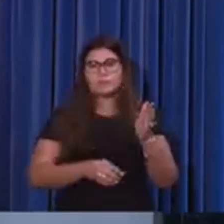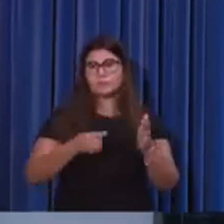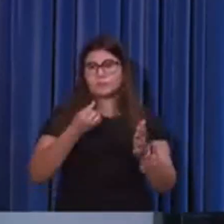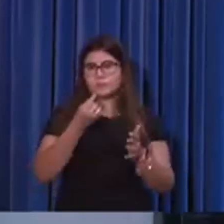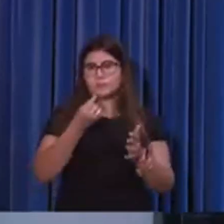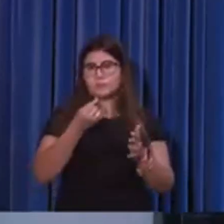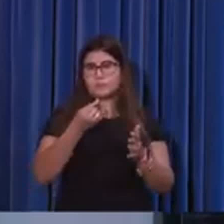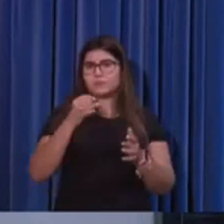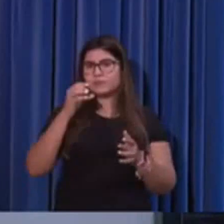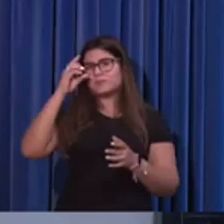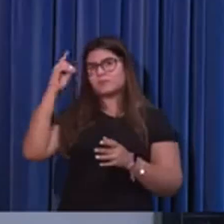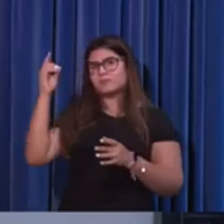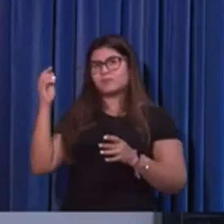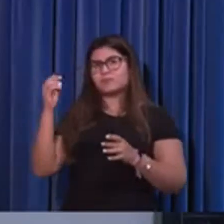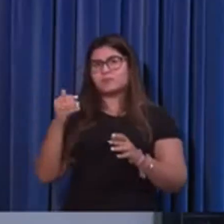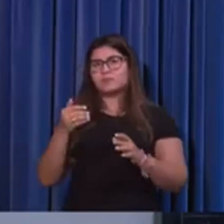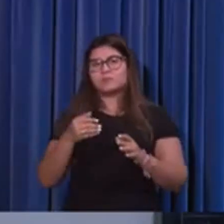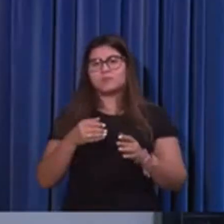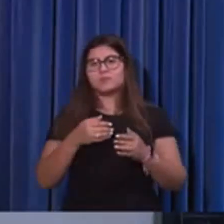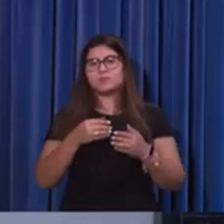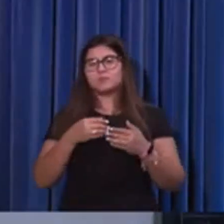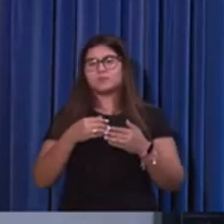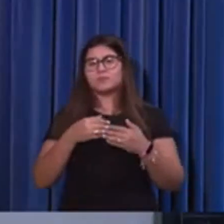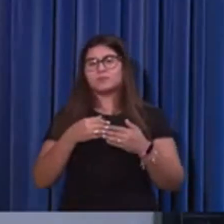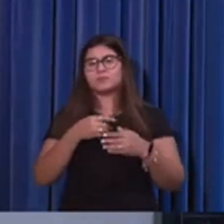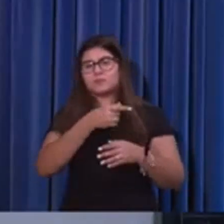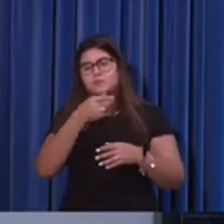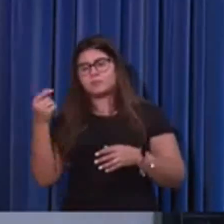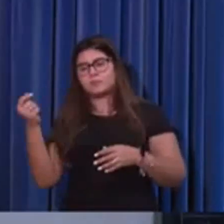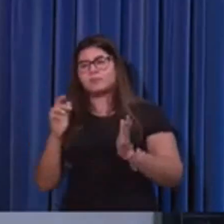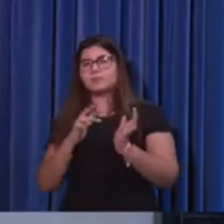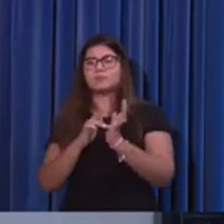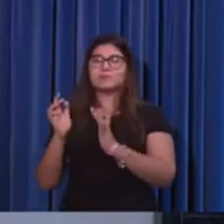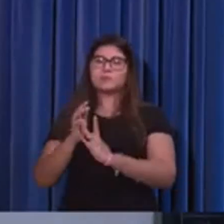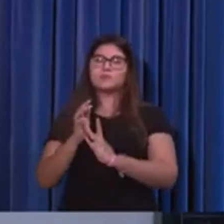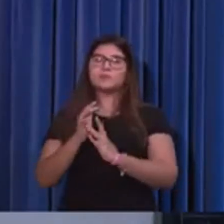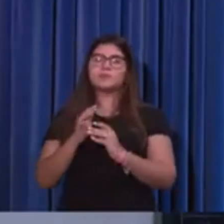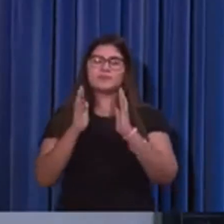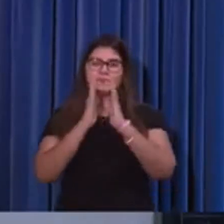retirou-se Jesus para o monte a fim de orar.